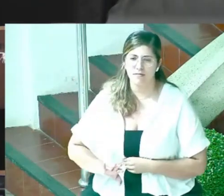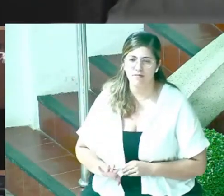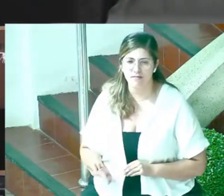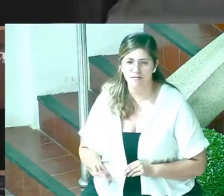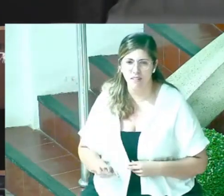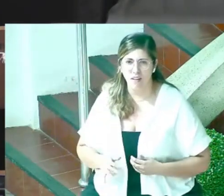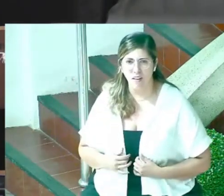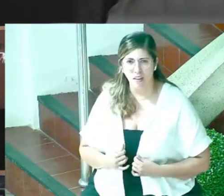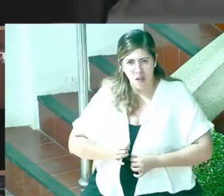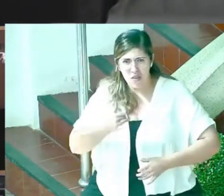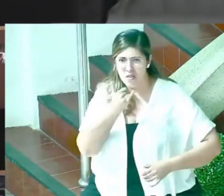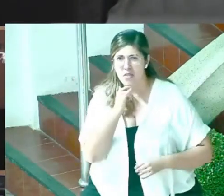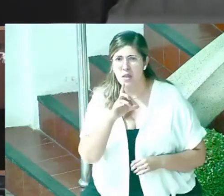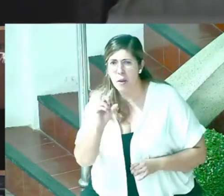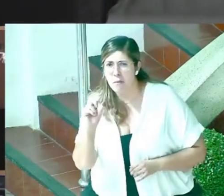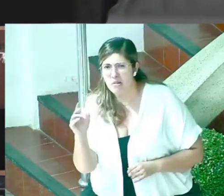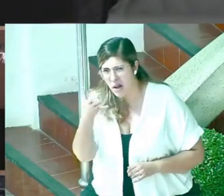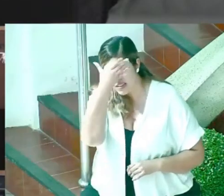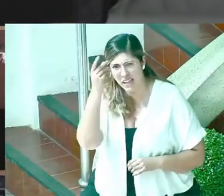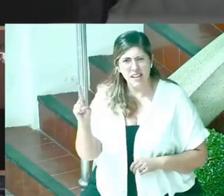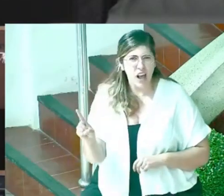da seriedade dos seus pecados?